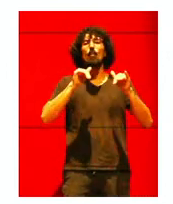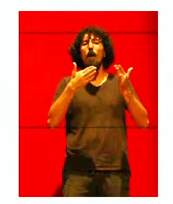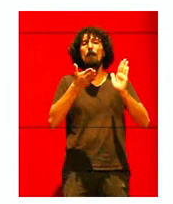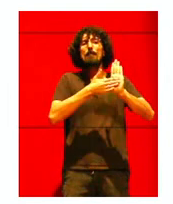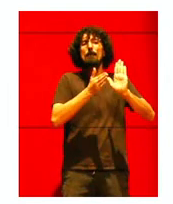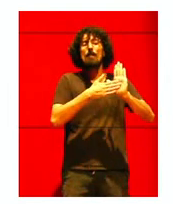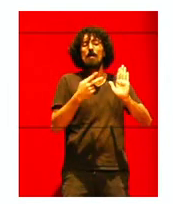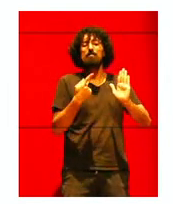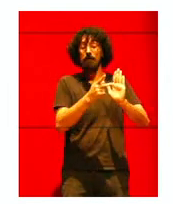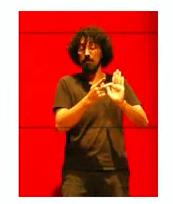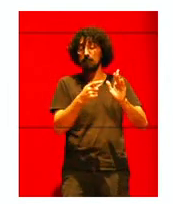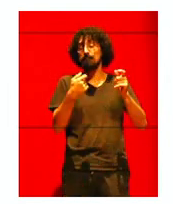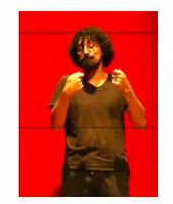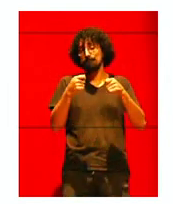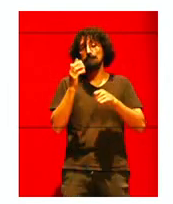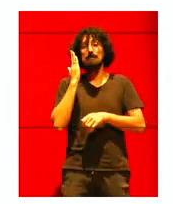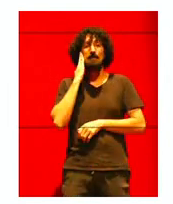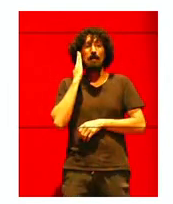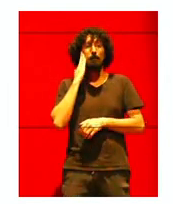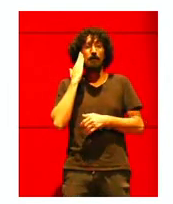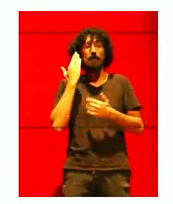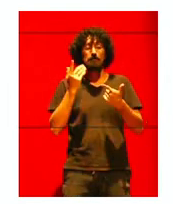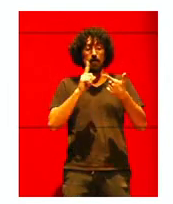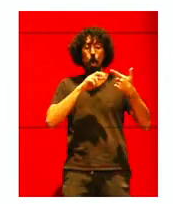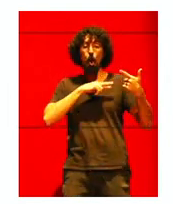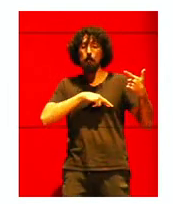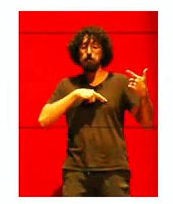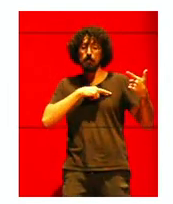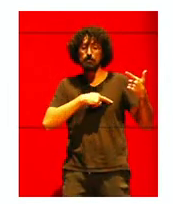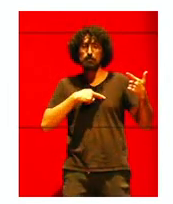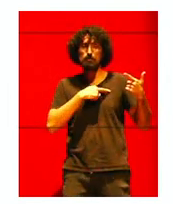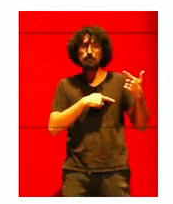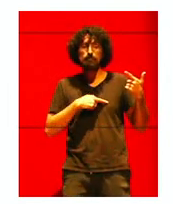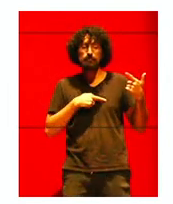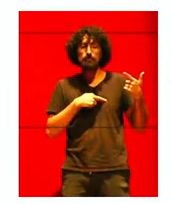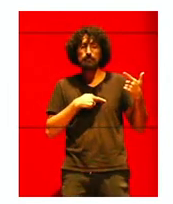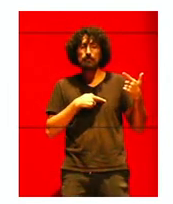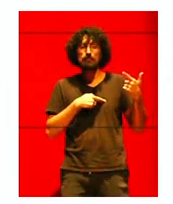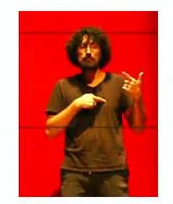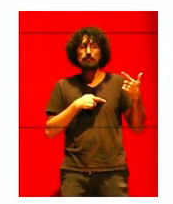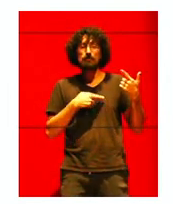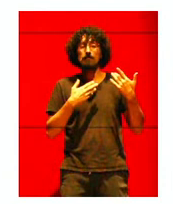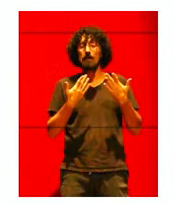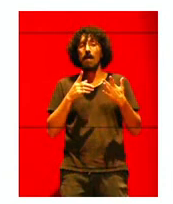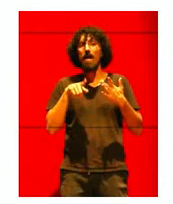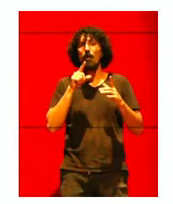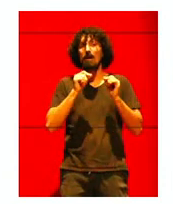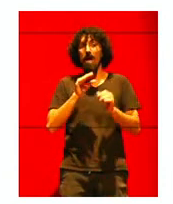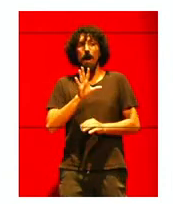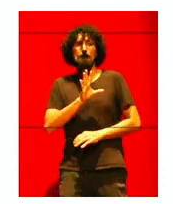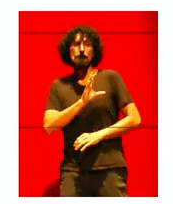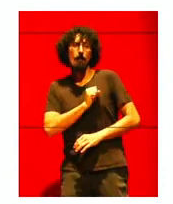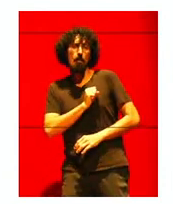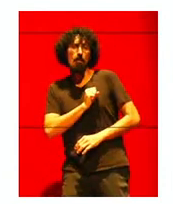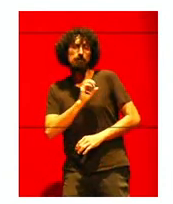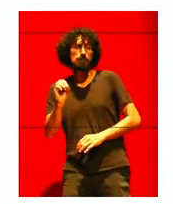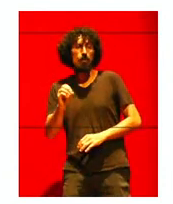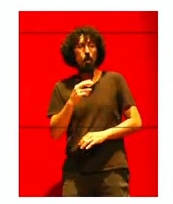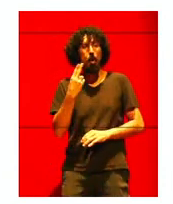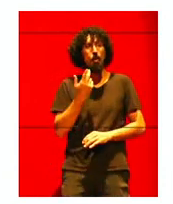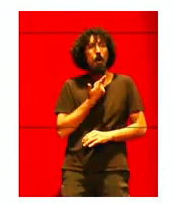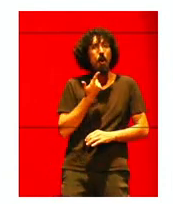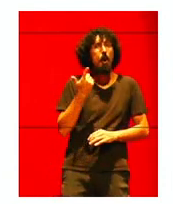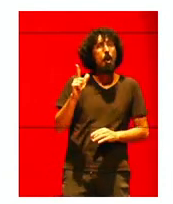proposta? Literatura é isso no Enem. Romantismo. Lembra do romantismo? Vamos pegar um exemplo do